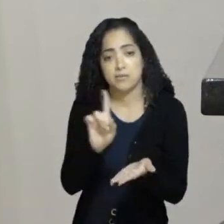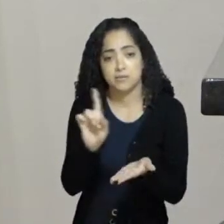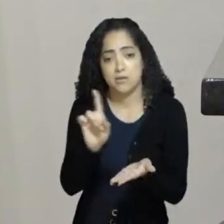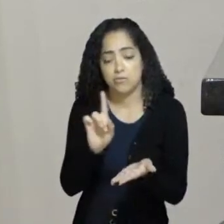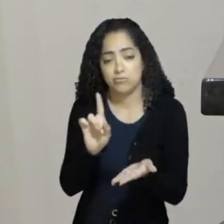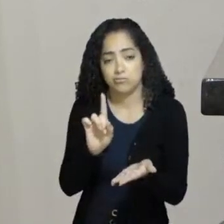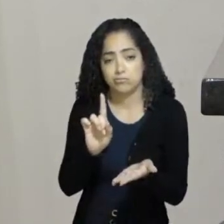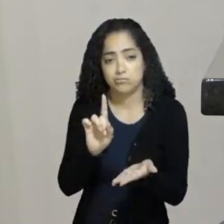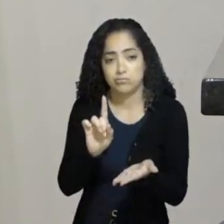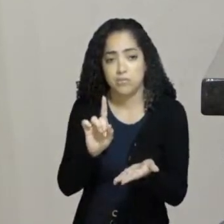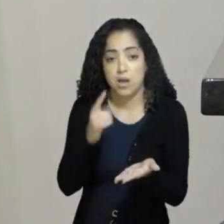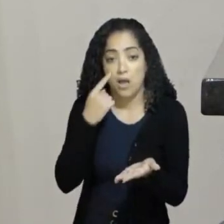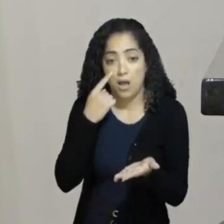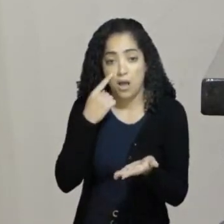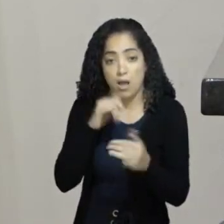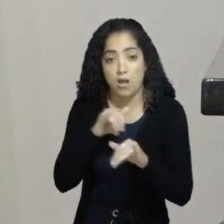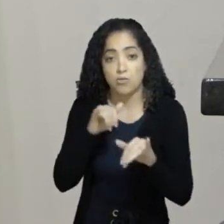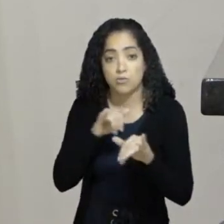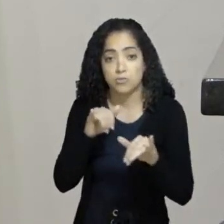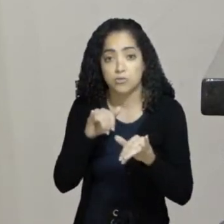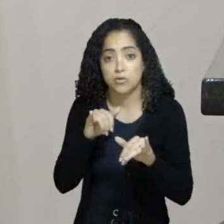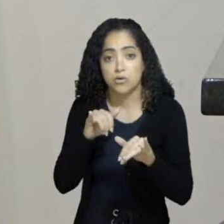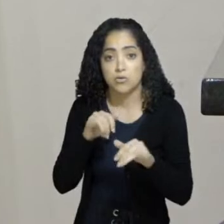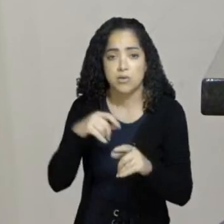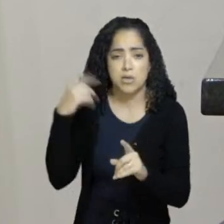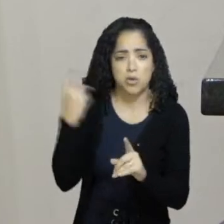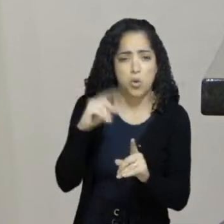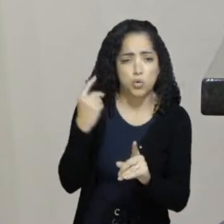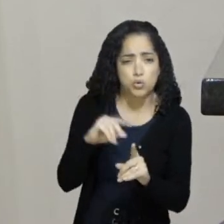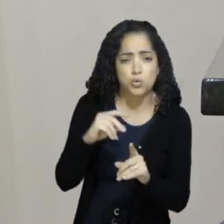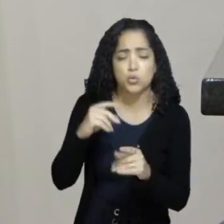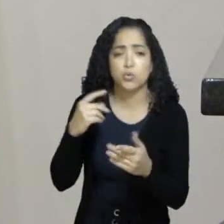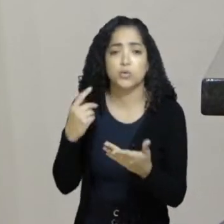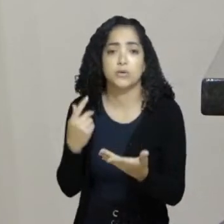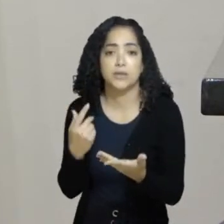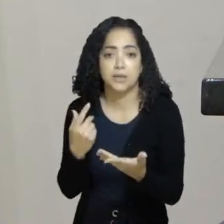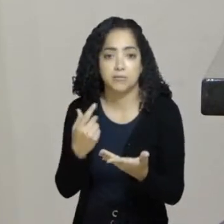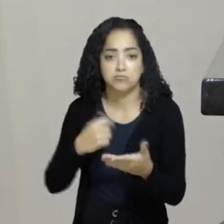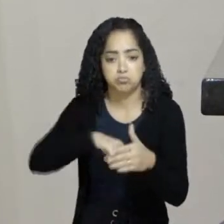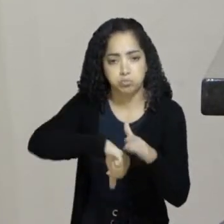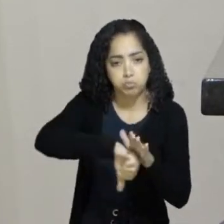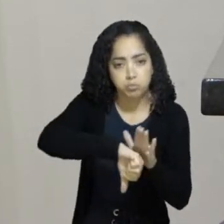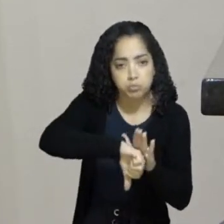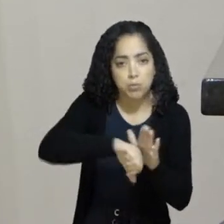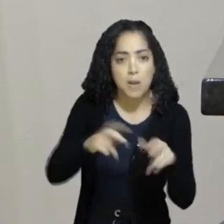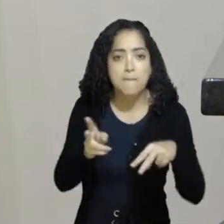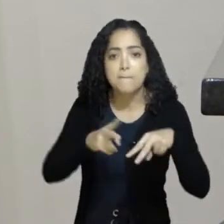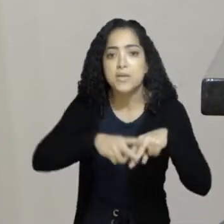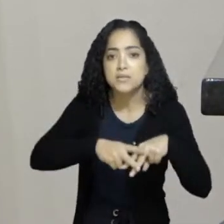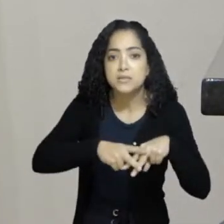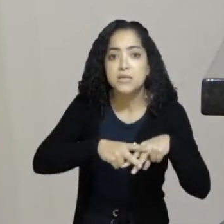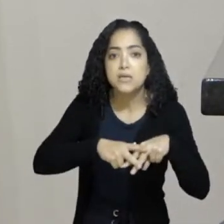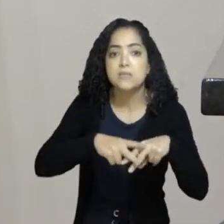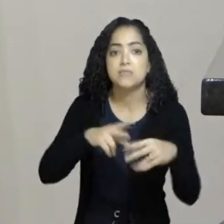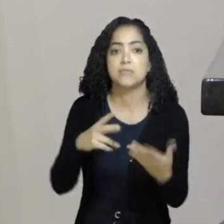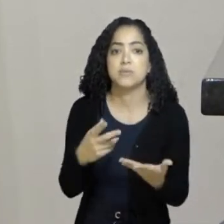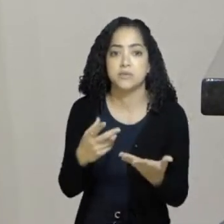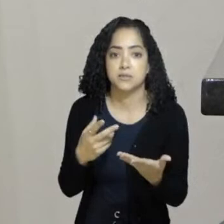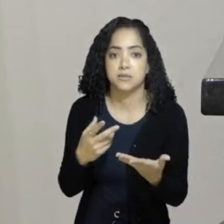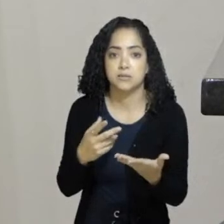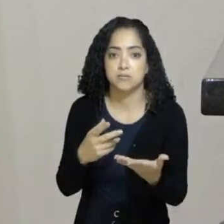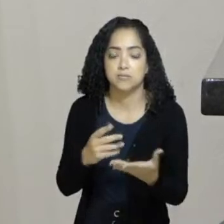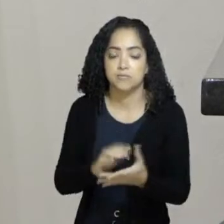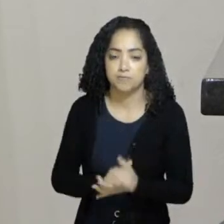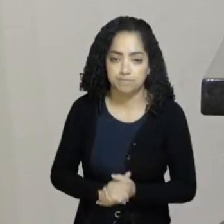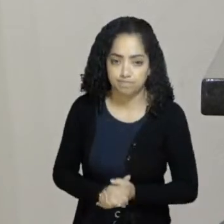na notícia tortura facções e lotação prisões de SC São bomba prestes